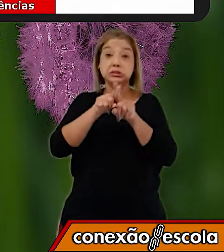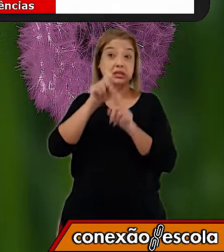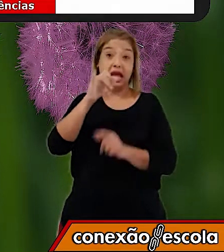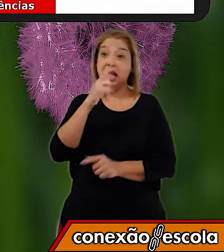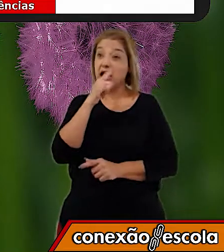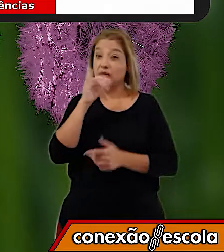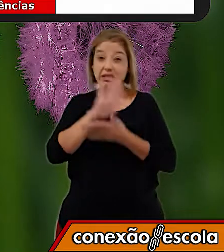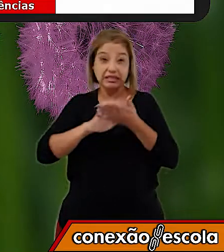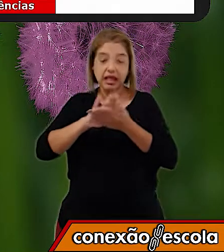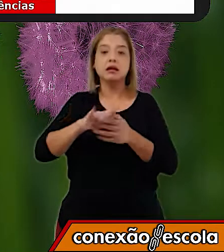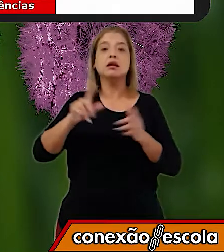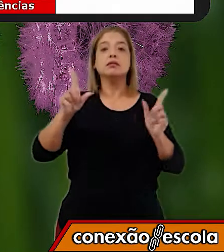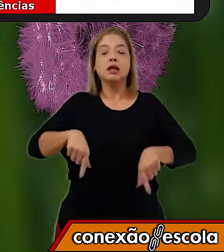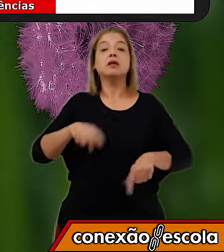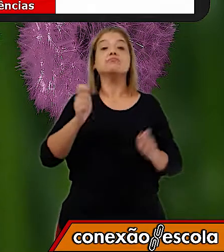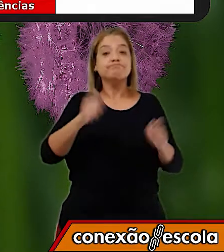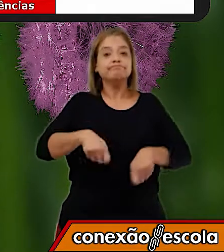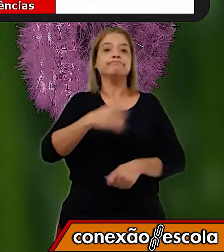saúde.